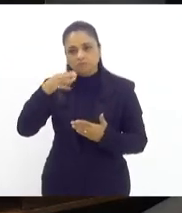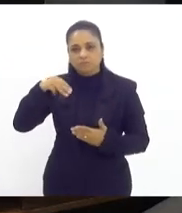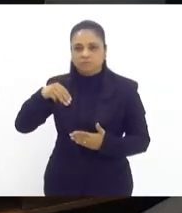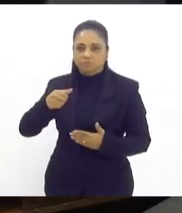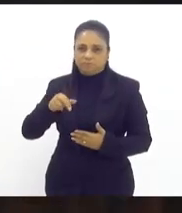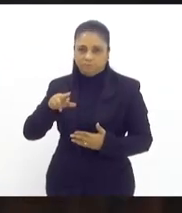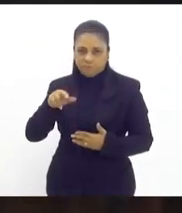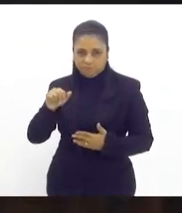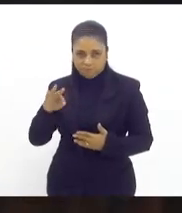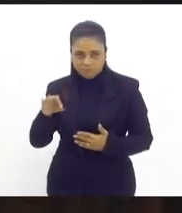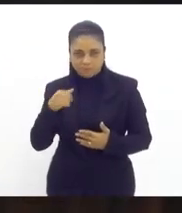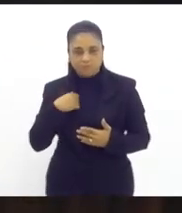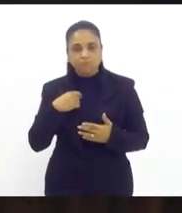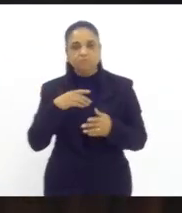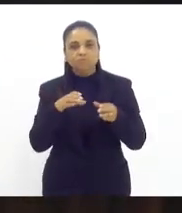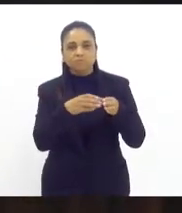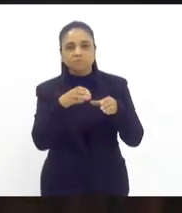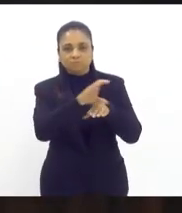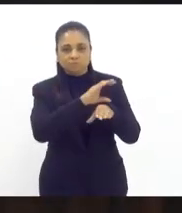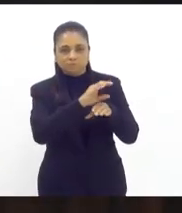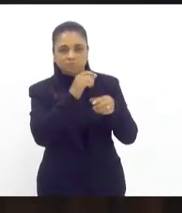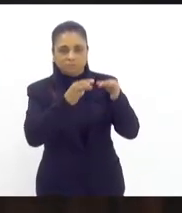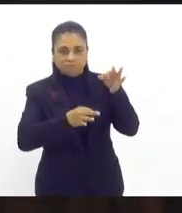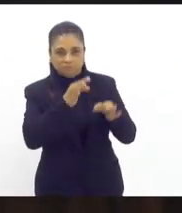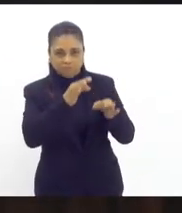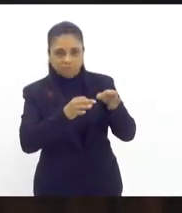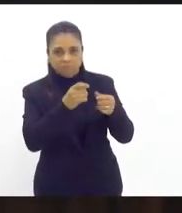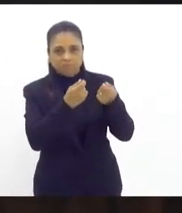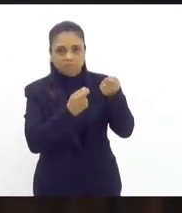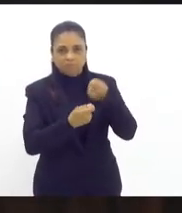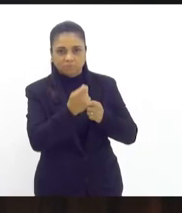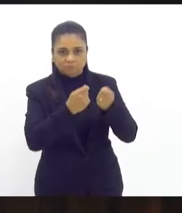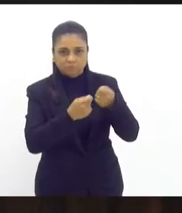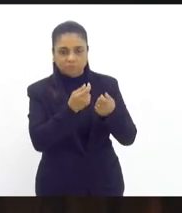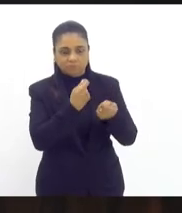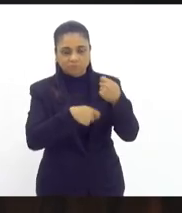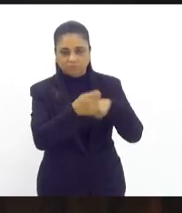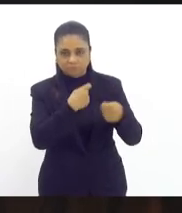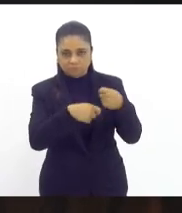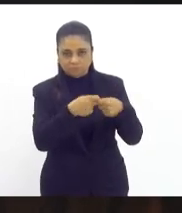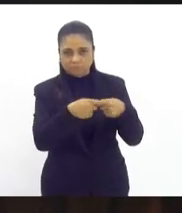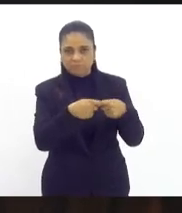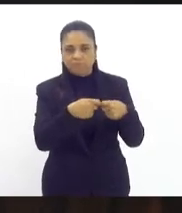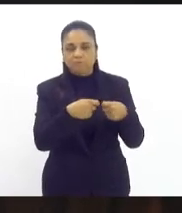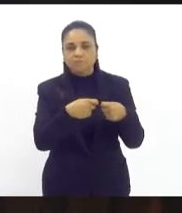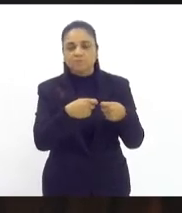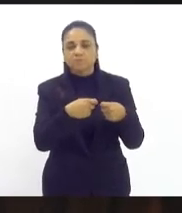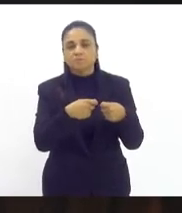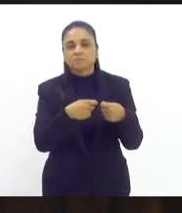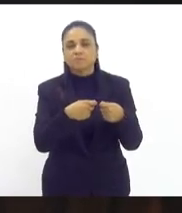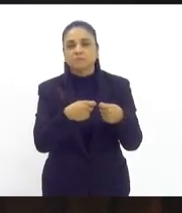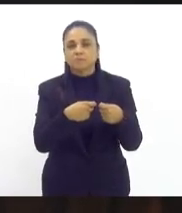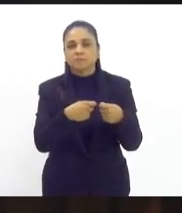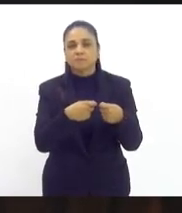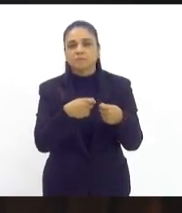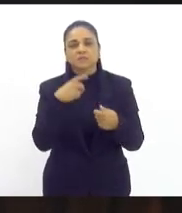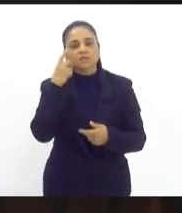pela comissão de orçamento Finanças fiscalização financeira e controle deputado